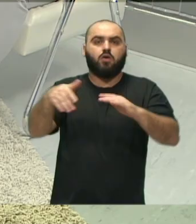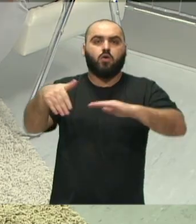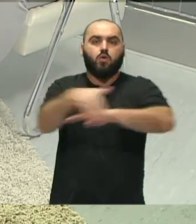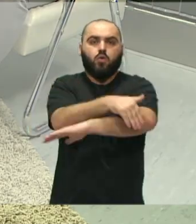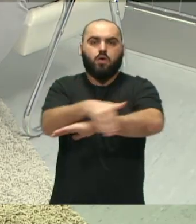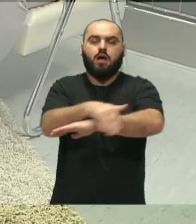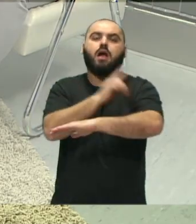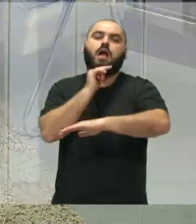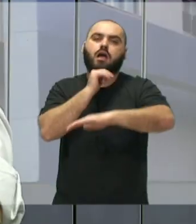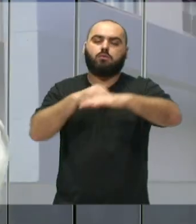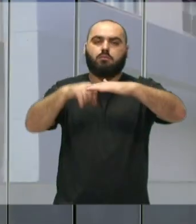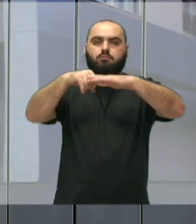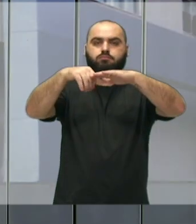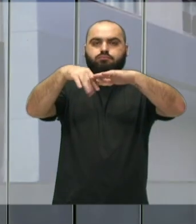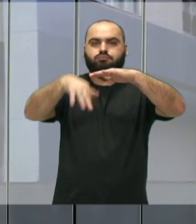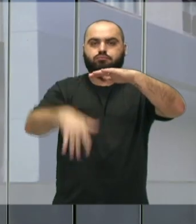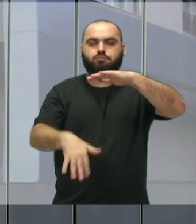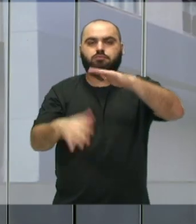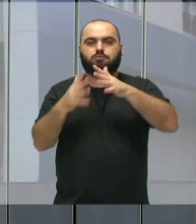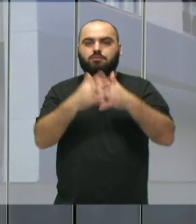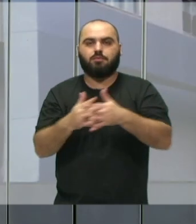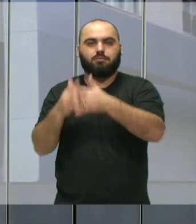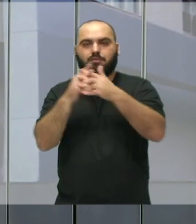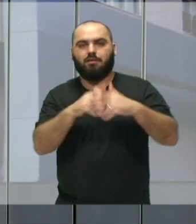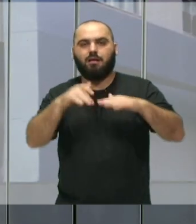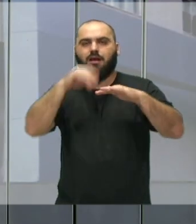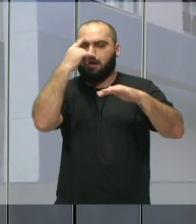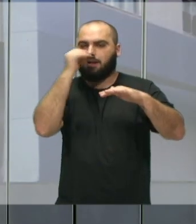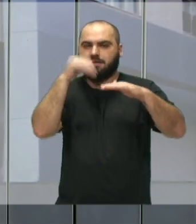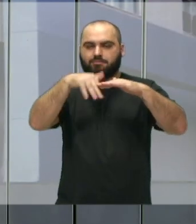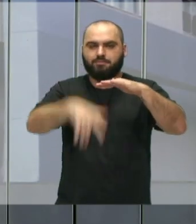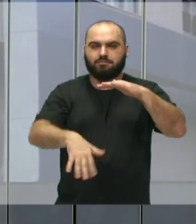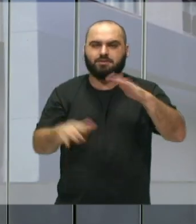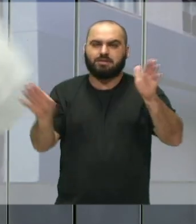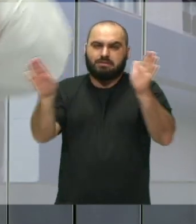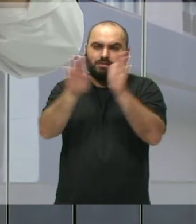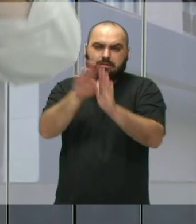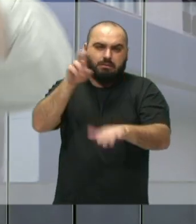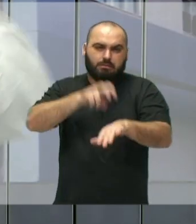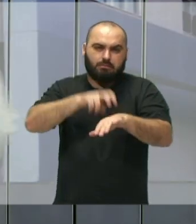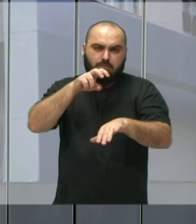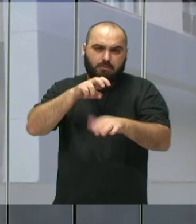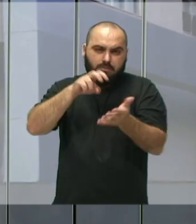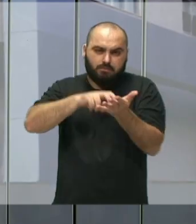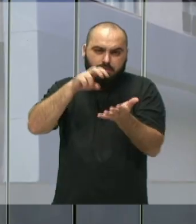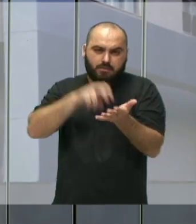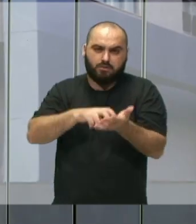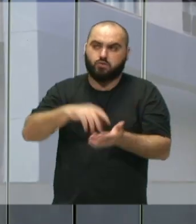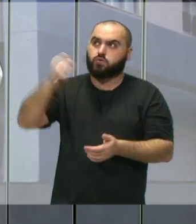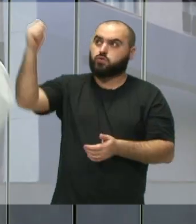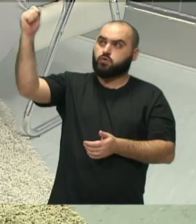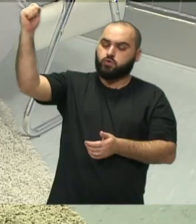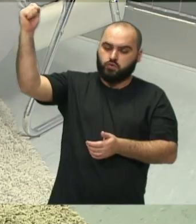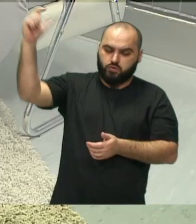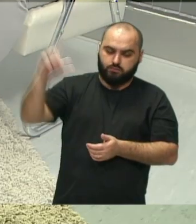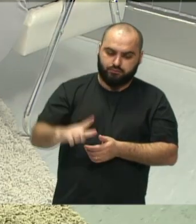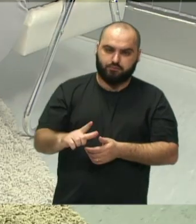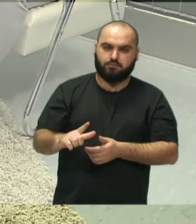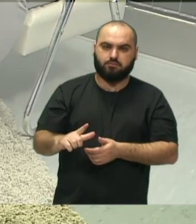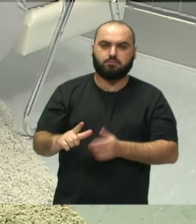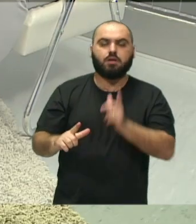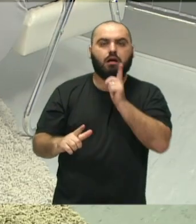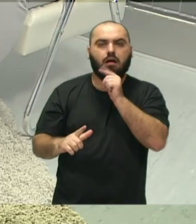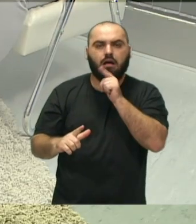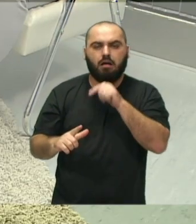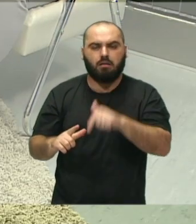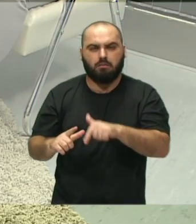via pública, né, na estrada. E às vezes, quando chega de manhã cedo, bate o sol naquele líquido,